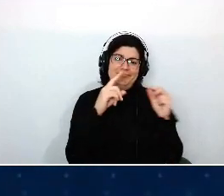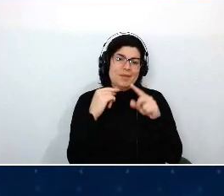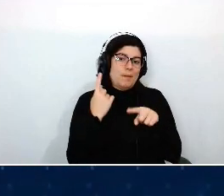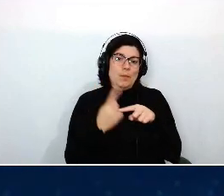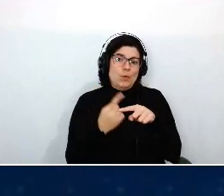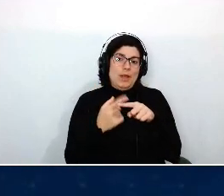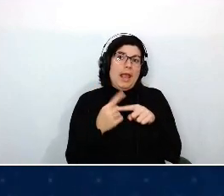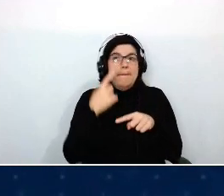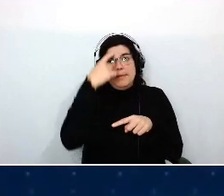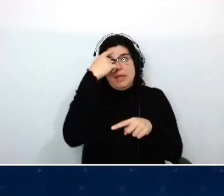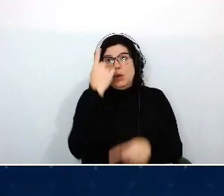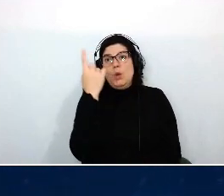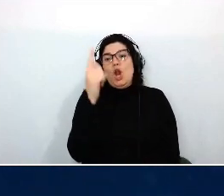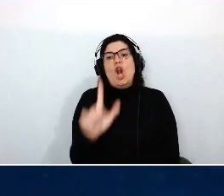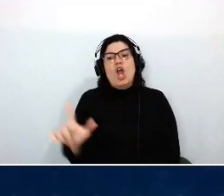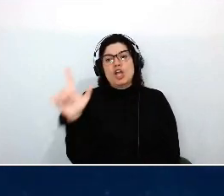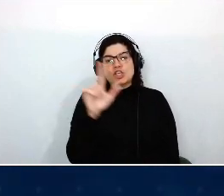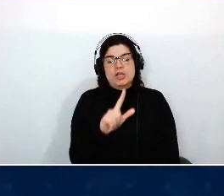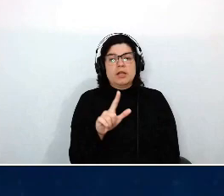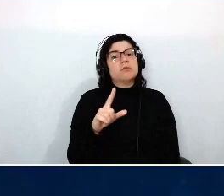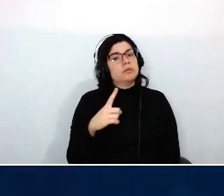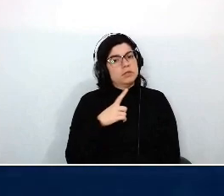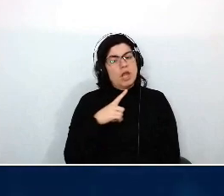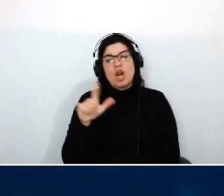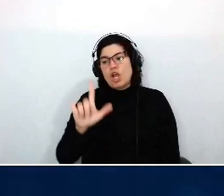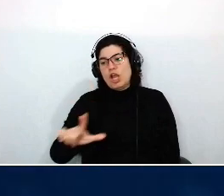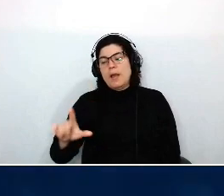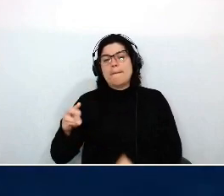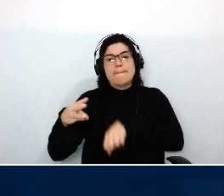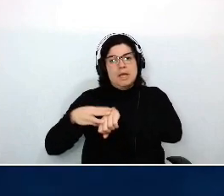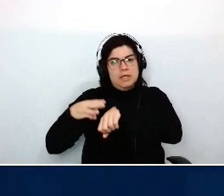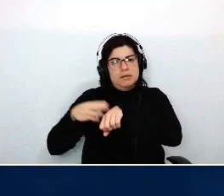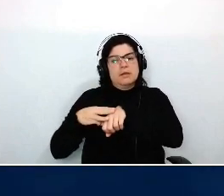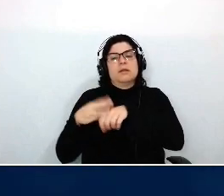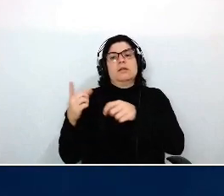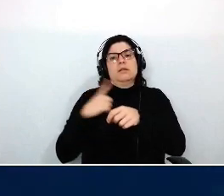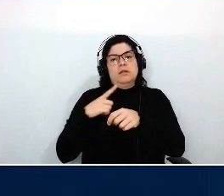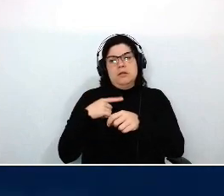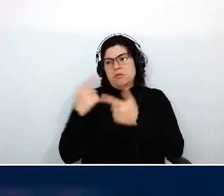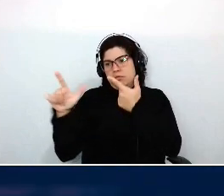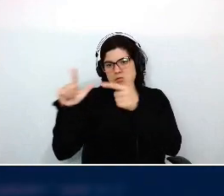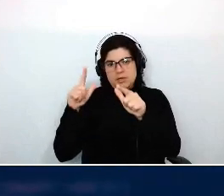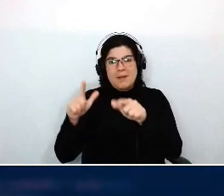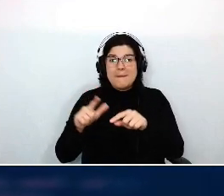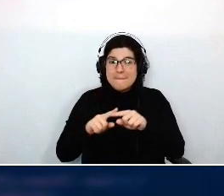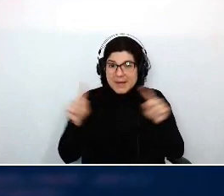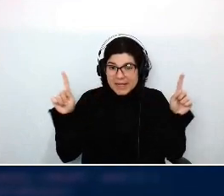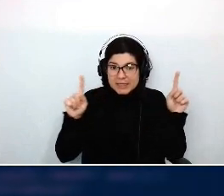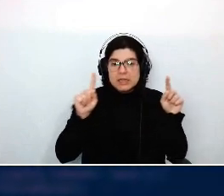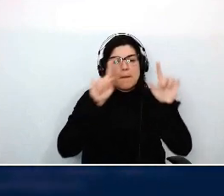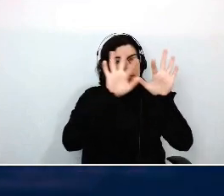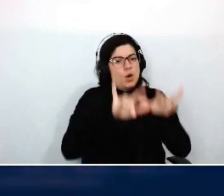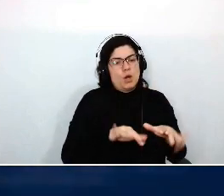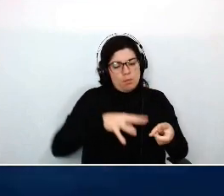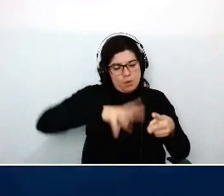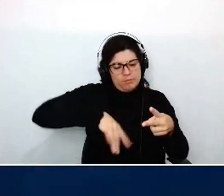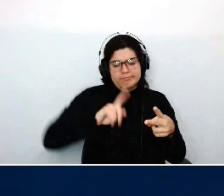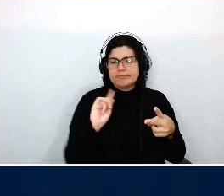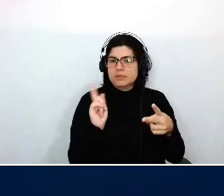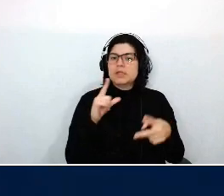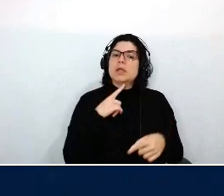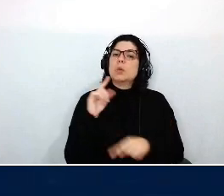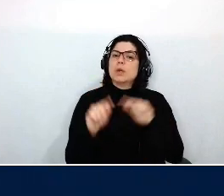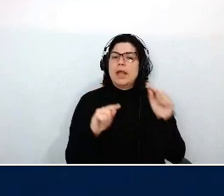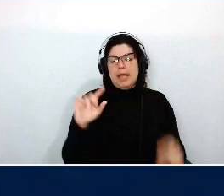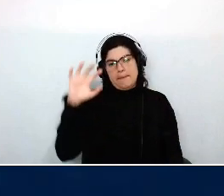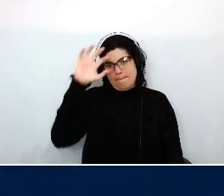ideia de lógica de programação. Você tem lógica matemática, lógica formal, lógica booleana, mas não tem lógica de programação. O que você tem é o seguinte, você geralmente aprende uma